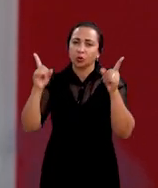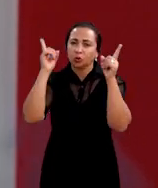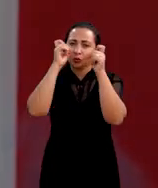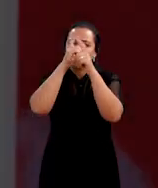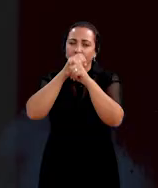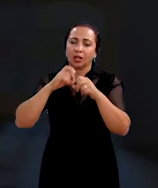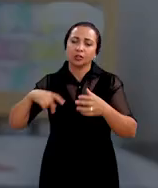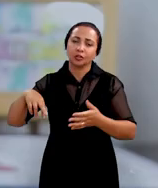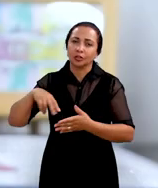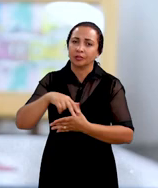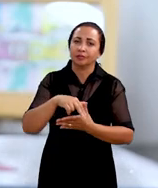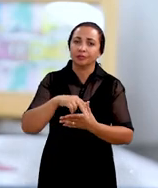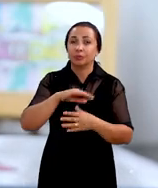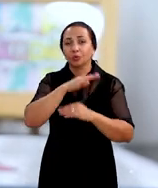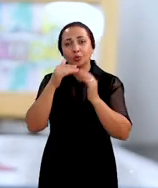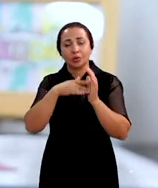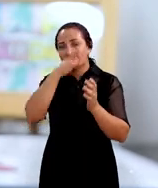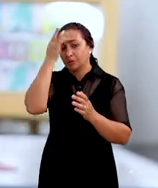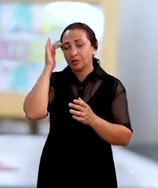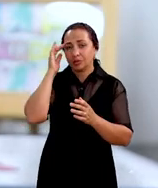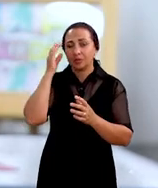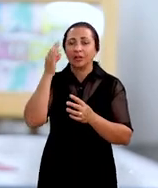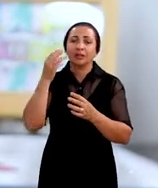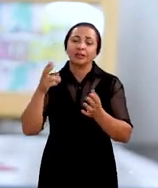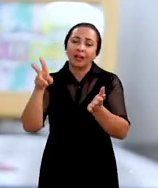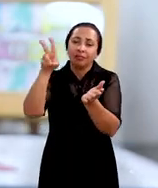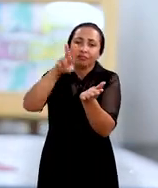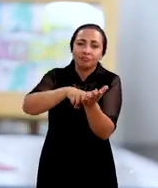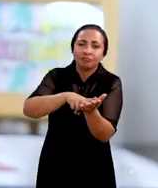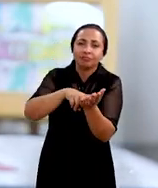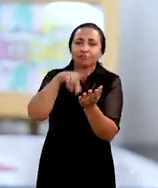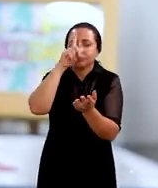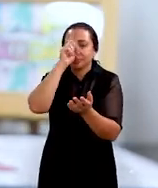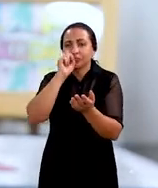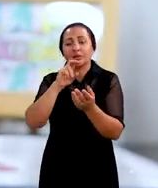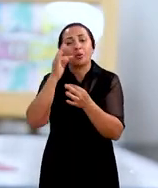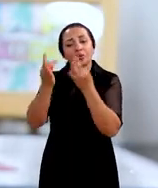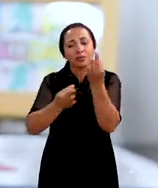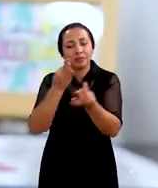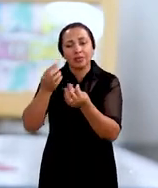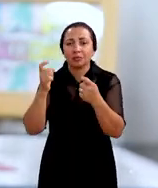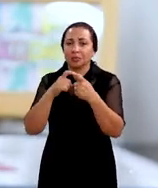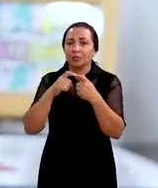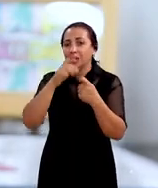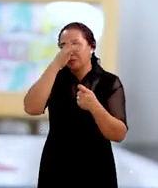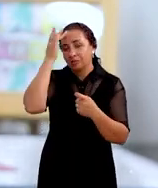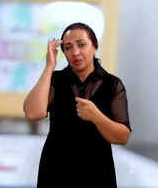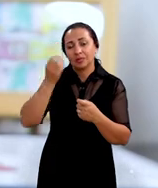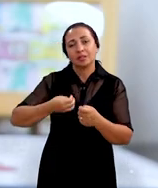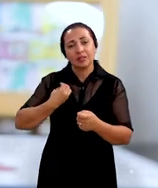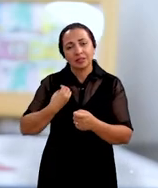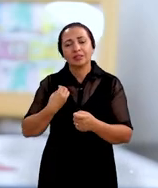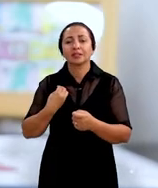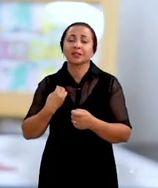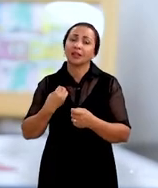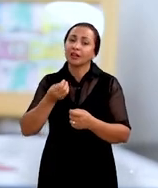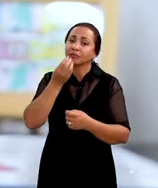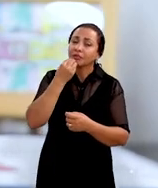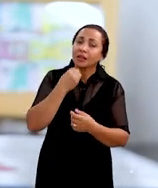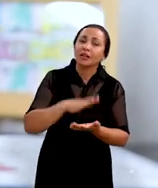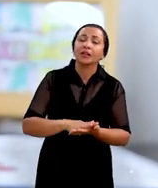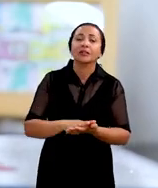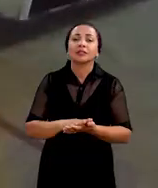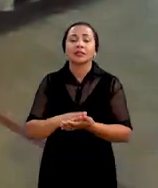com debilidade. Todo paciente que está internado, todo paciente que está em tratamento médico é uma pessoa que está, de uma certa